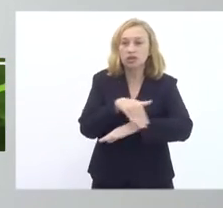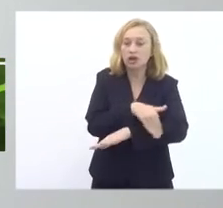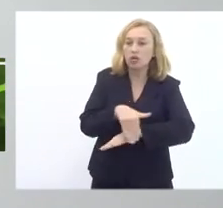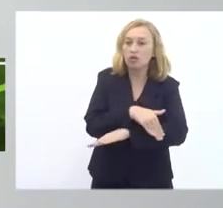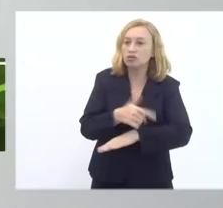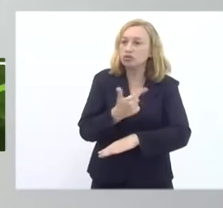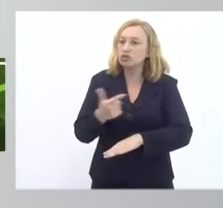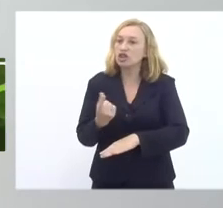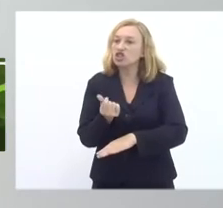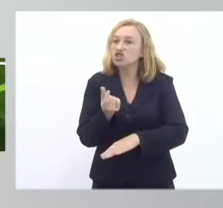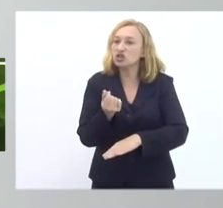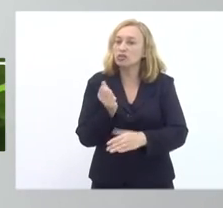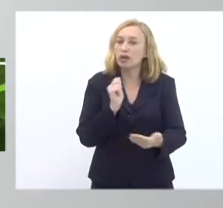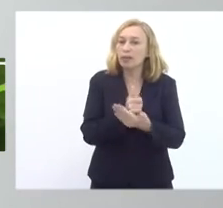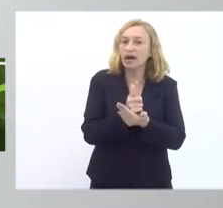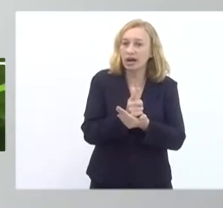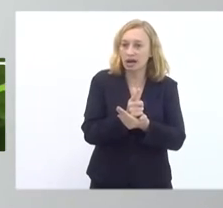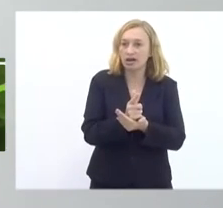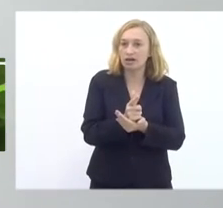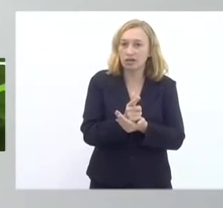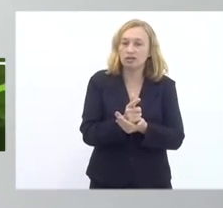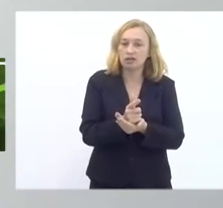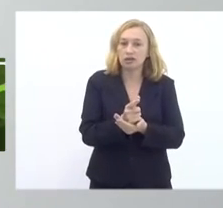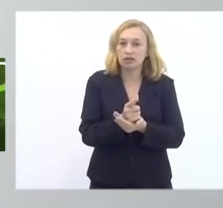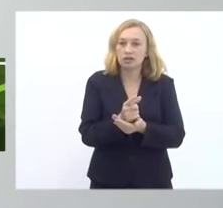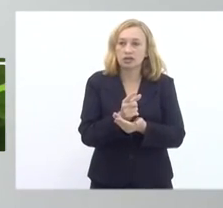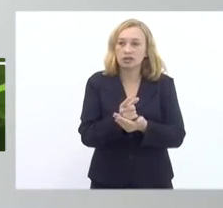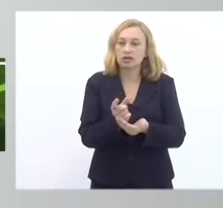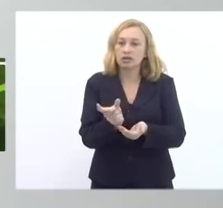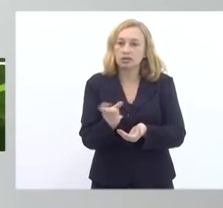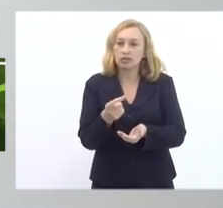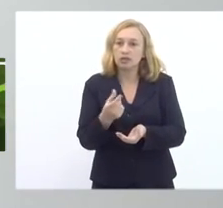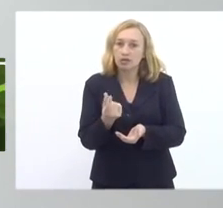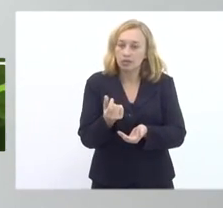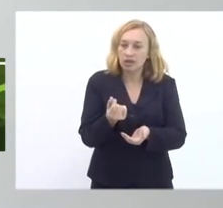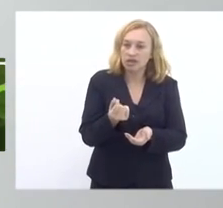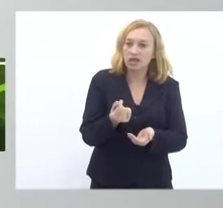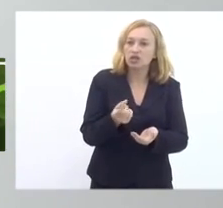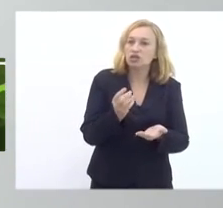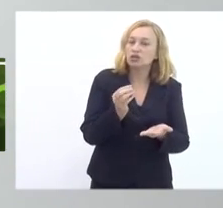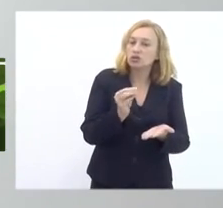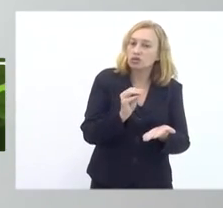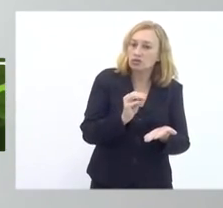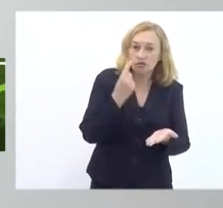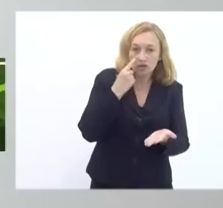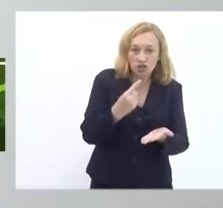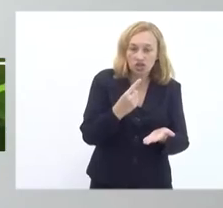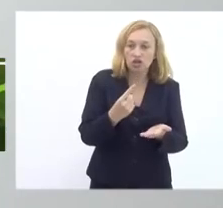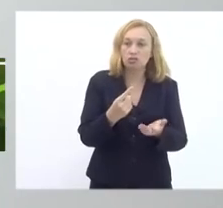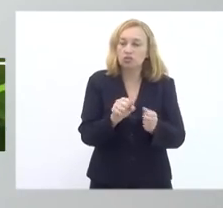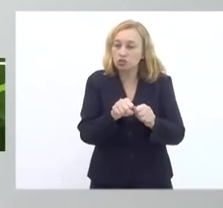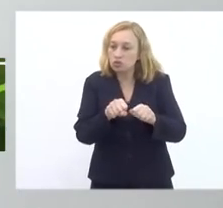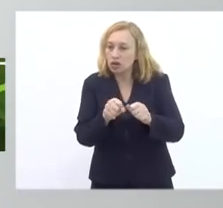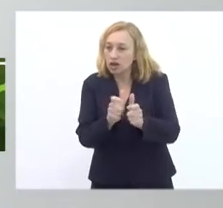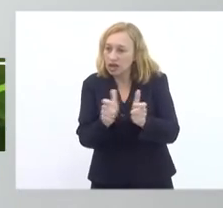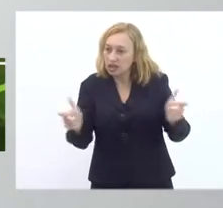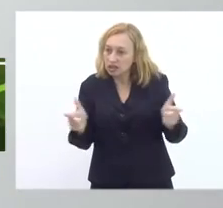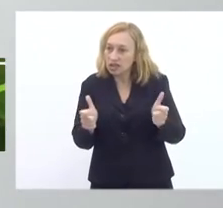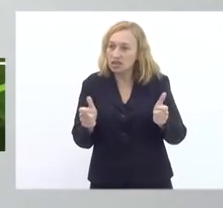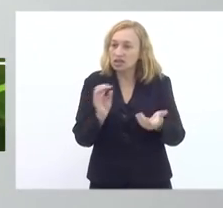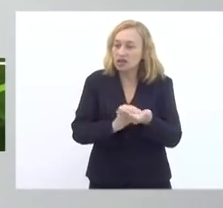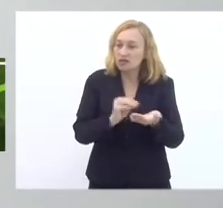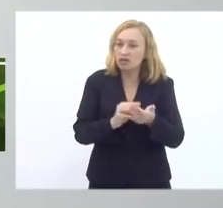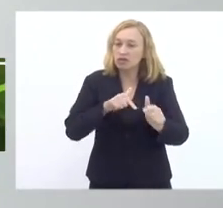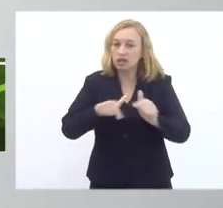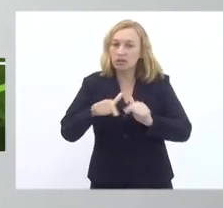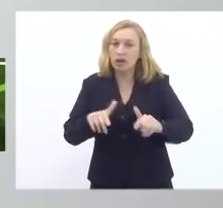passagem, num contexto onde se ampliou o desemprego, né, onde se ampliou a miséria. Então, assim, acho que é saudar mais uma vez